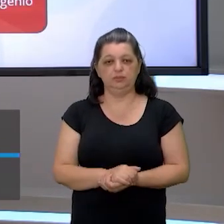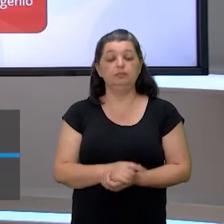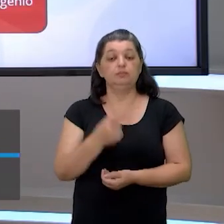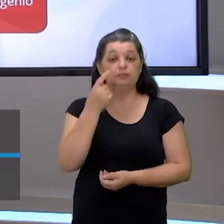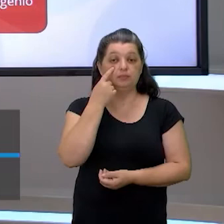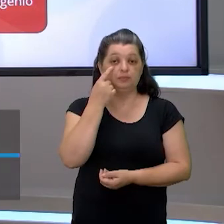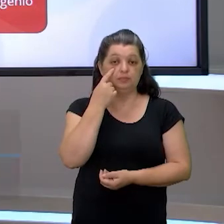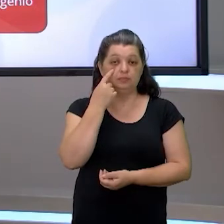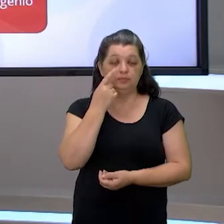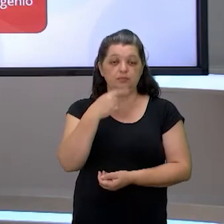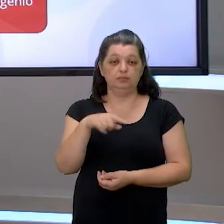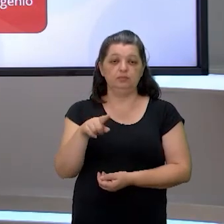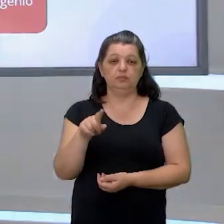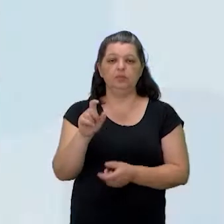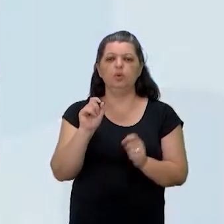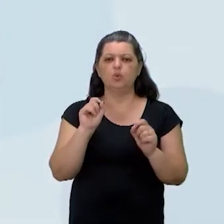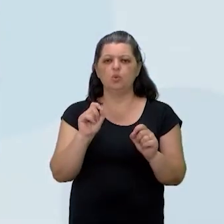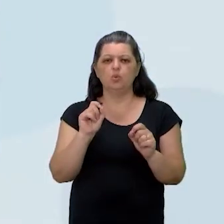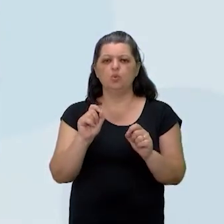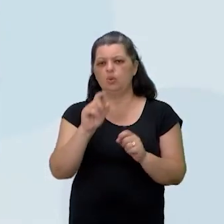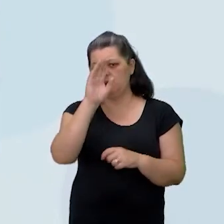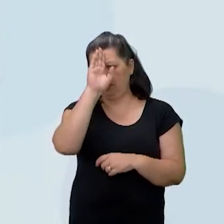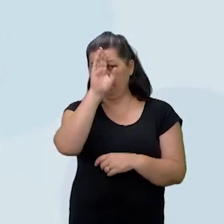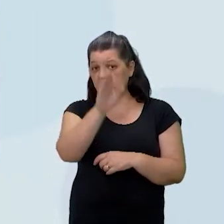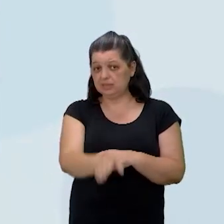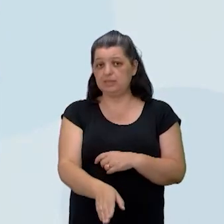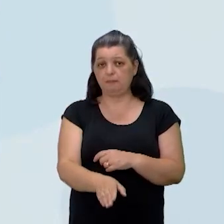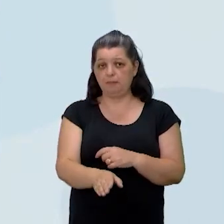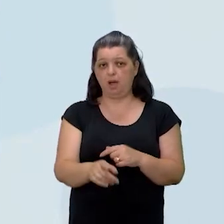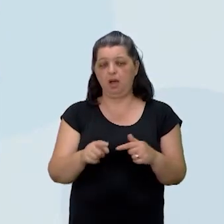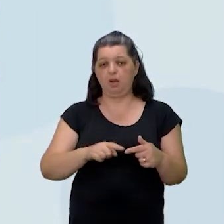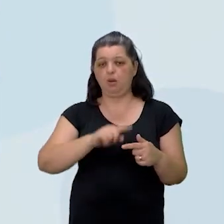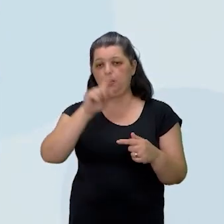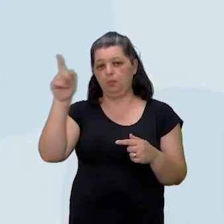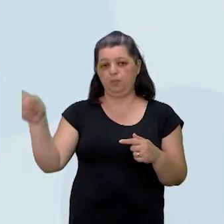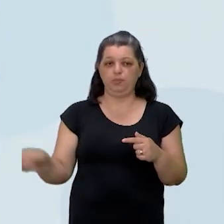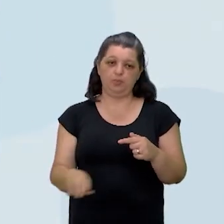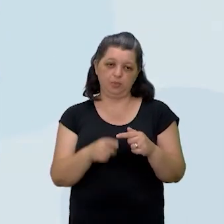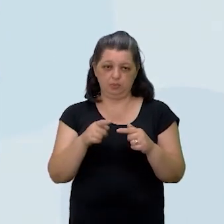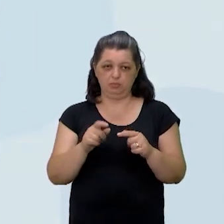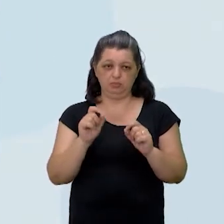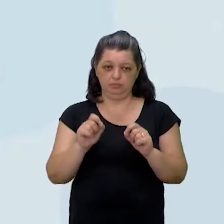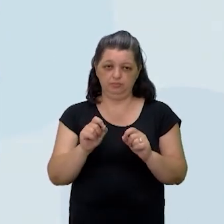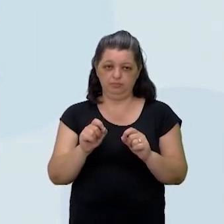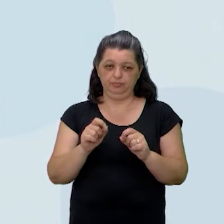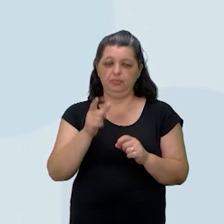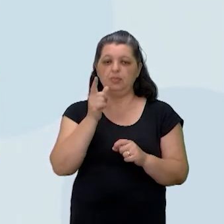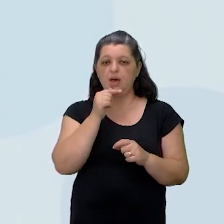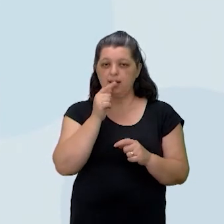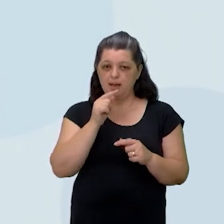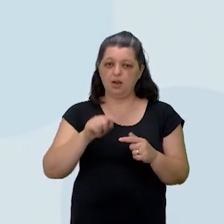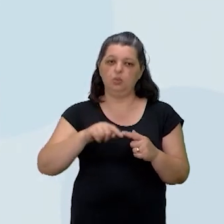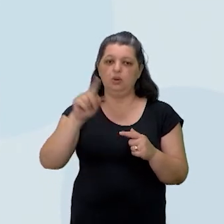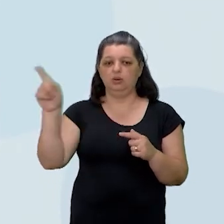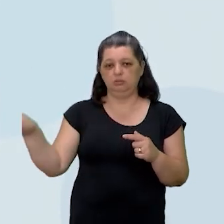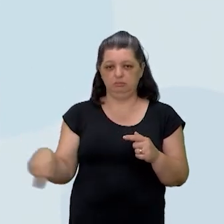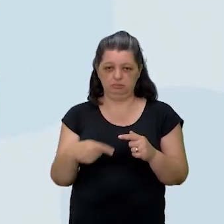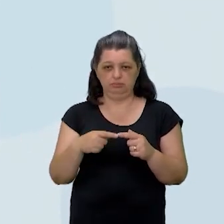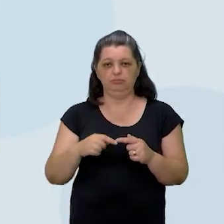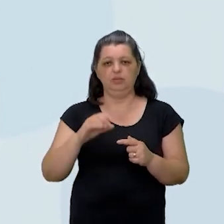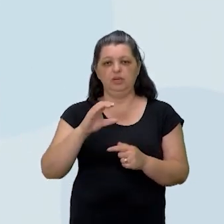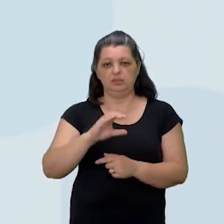olha só, né, para vocês, então, quais são os principais ciclos biogeoquímicos? Então, temos aí o ciclo da água, o ciclo